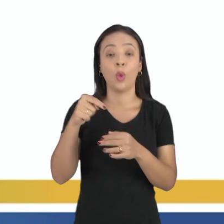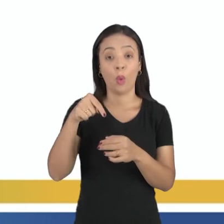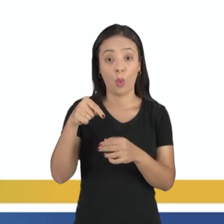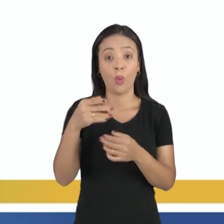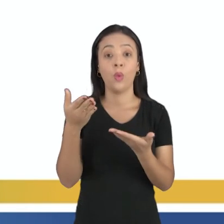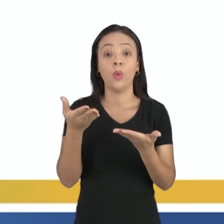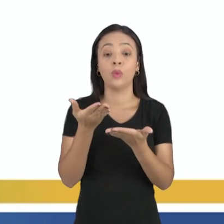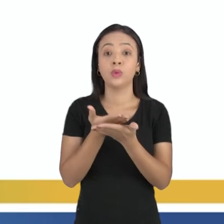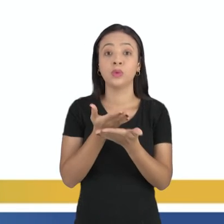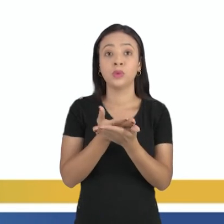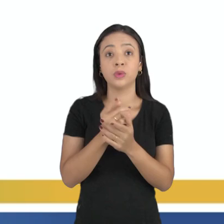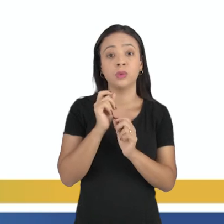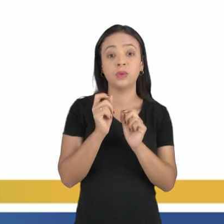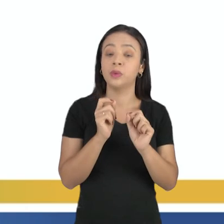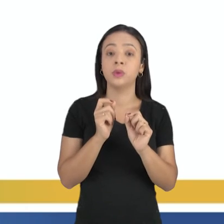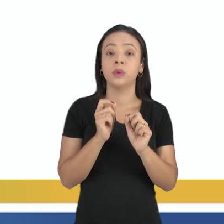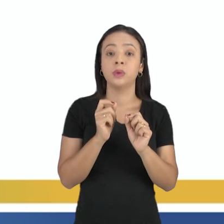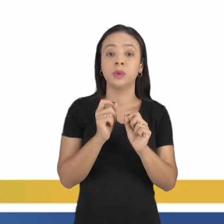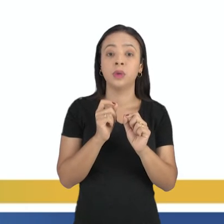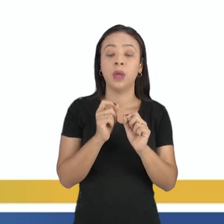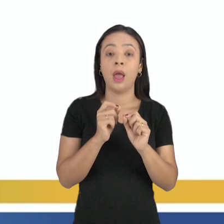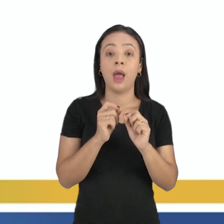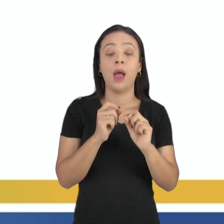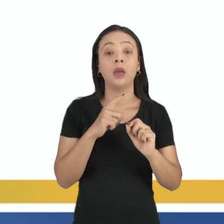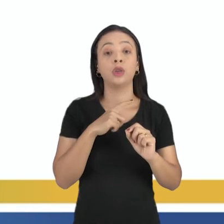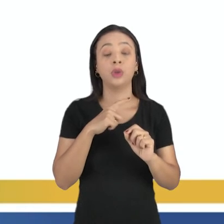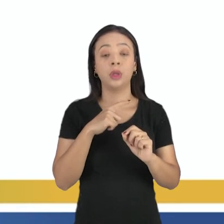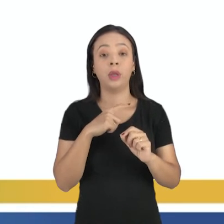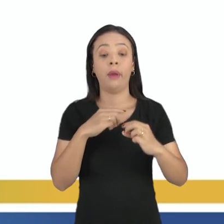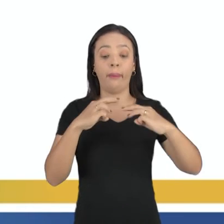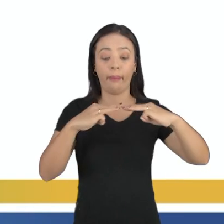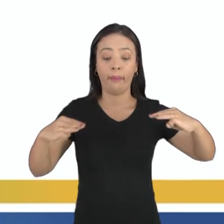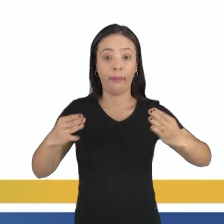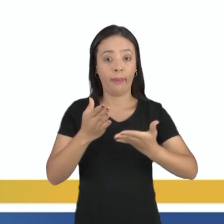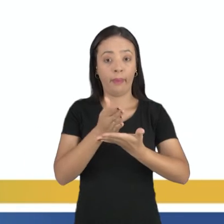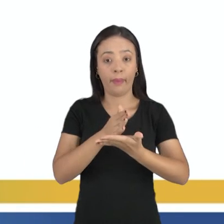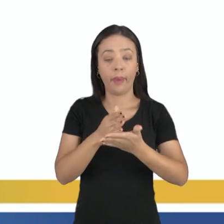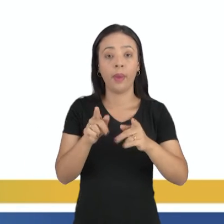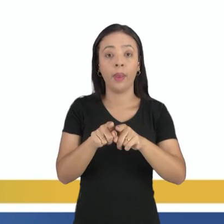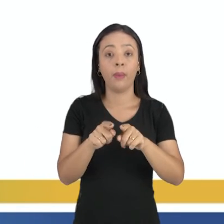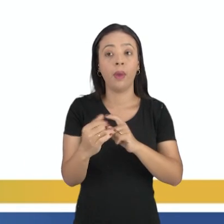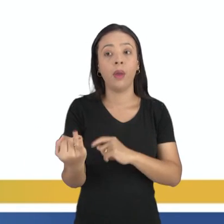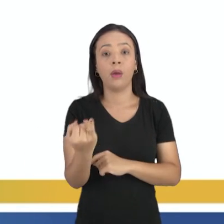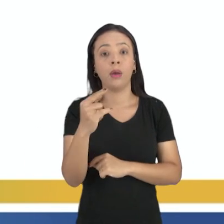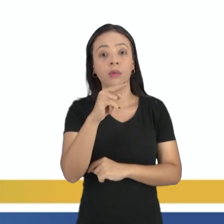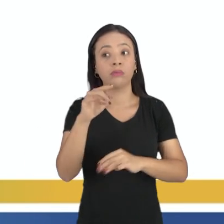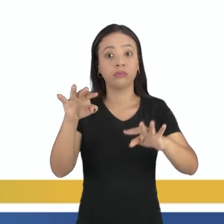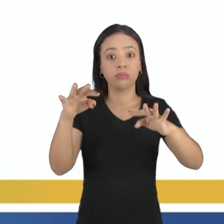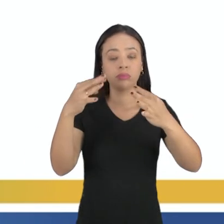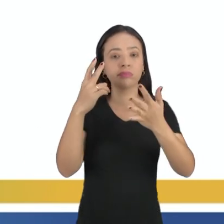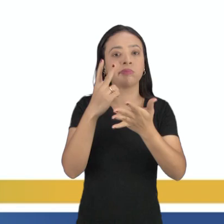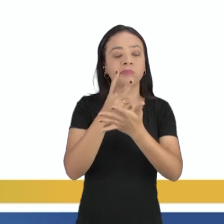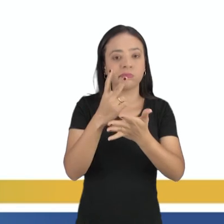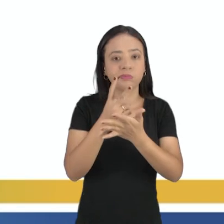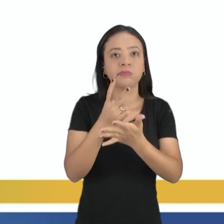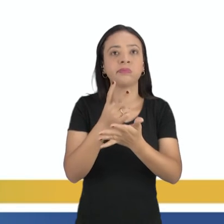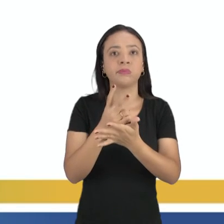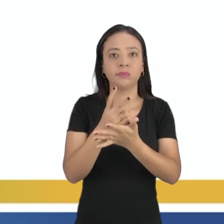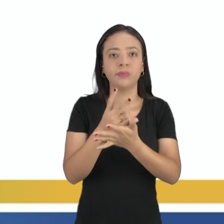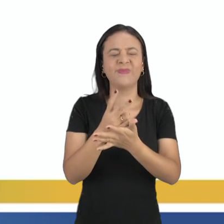nós estudamos a medida de centralidade mediana. É importante também que você esteja sempre atento a essa